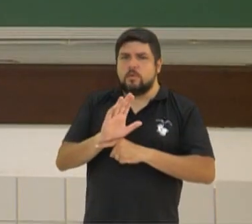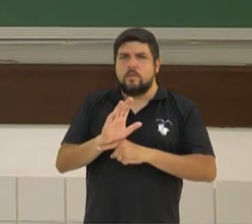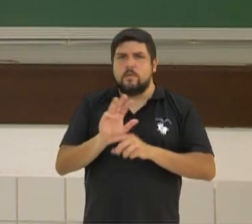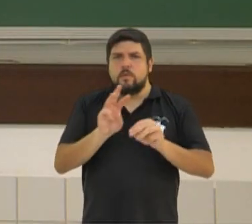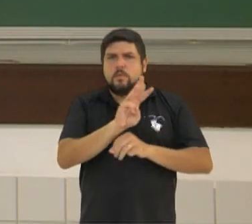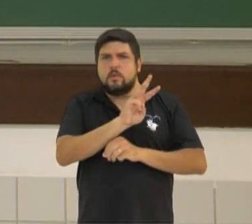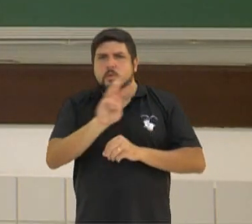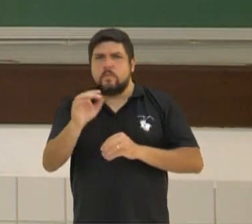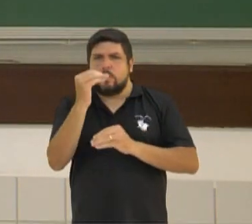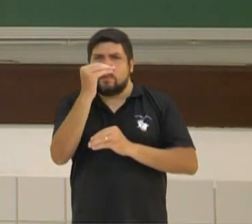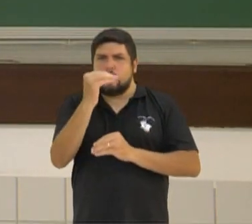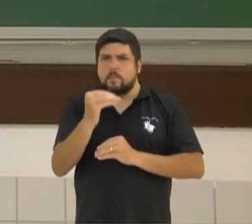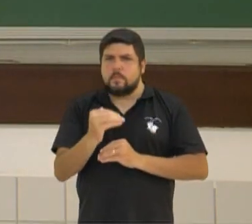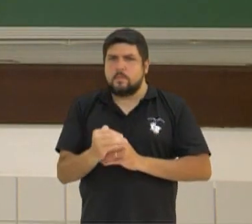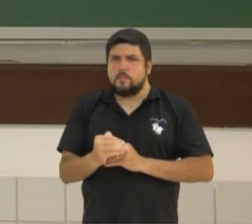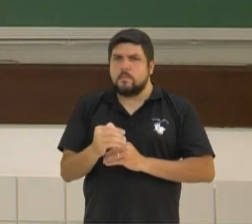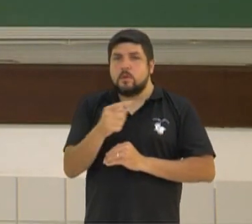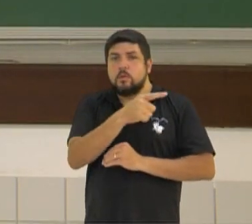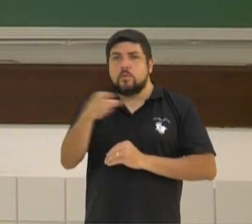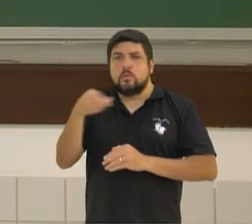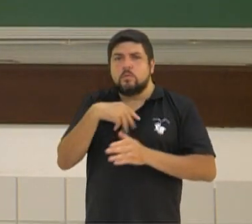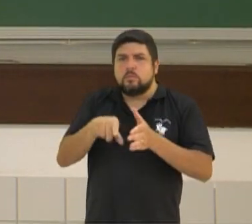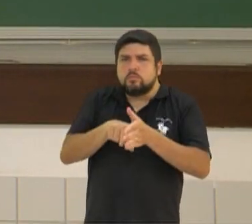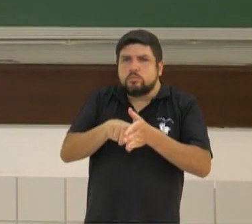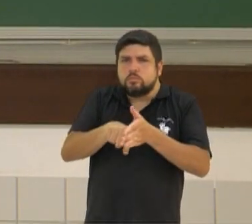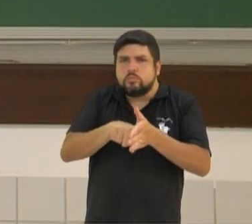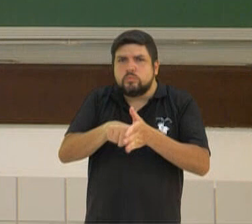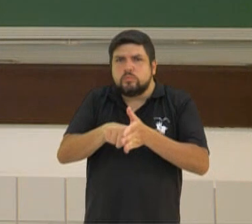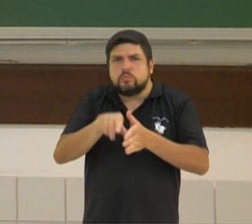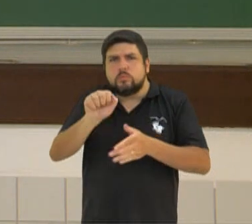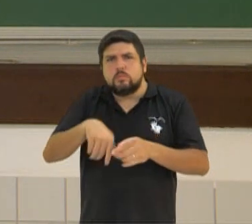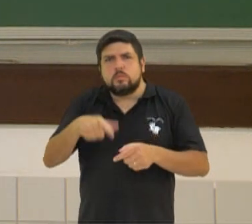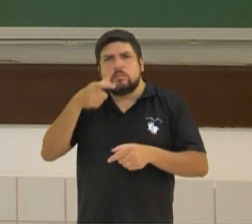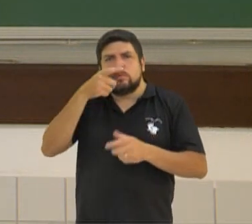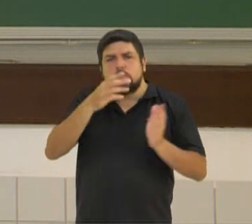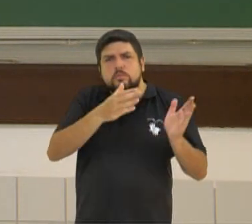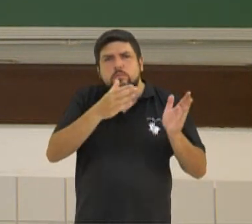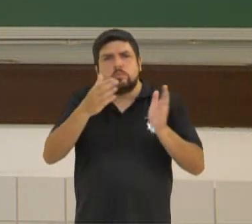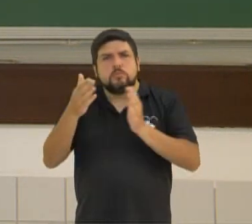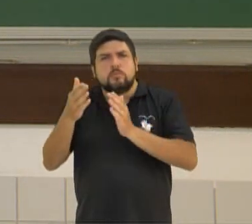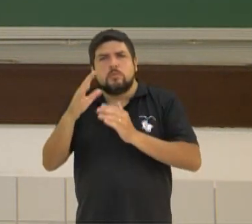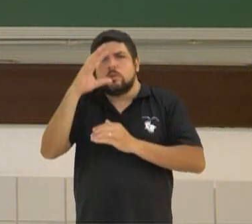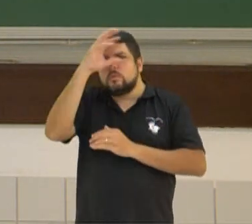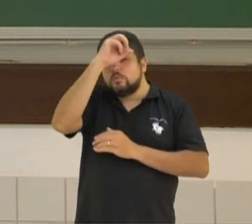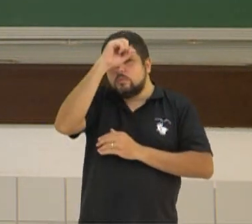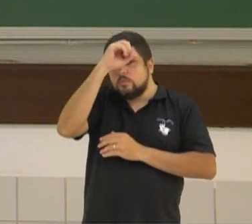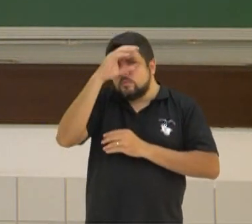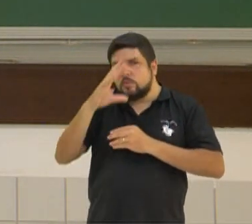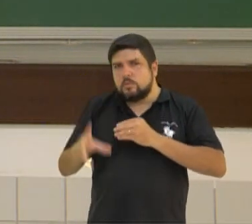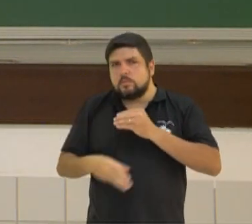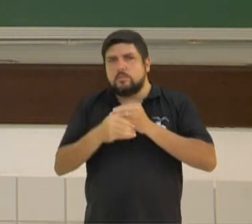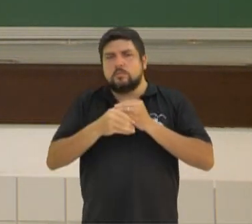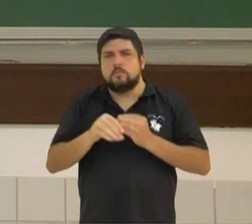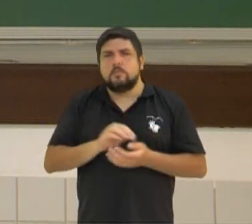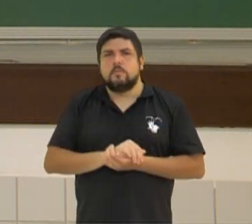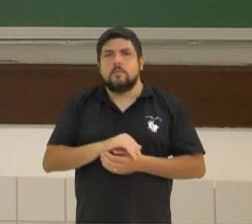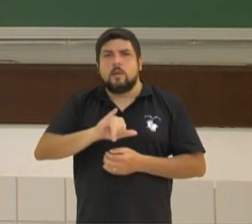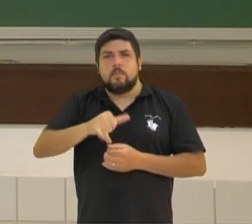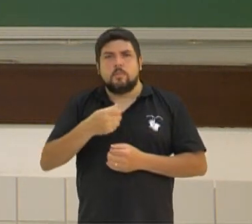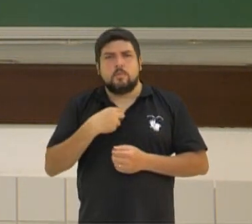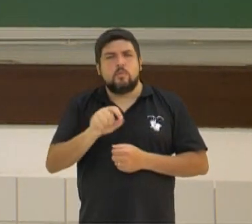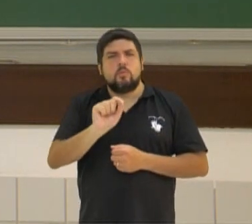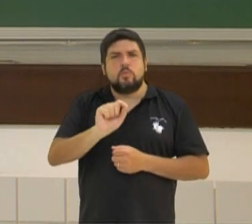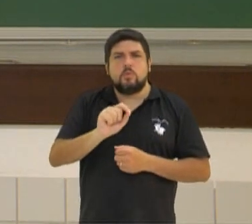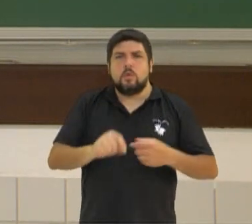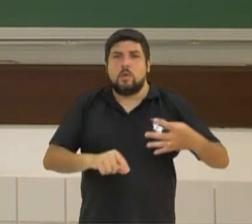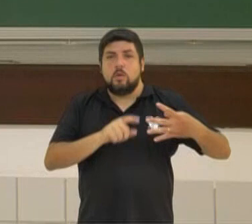estar aprofundando o conhecimento de vocês sobre a modalidade. Principalmente esse primeiro aqui, aconselho a vocês bastante a assistir, que é uma série de reportagens que